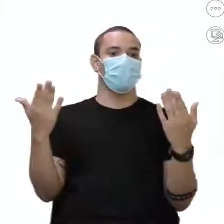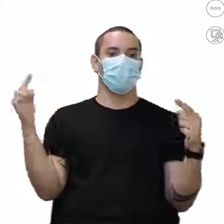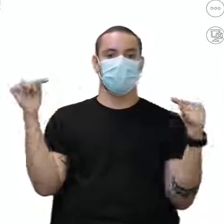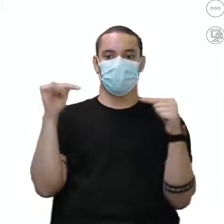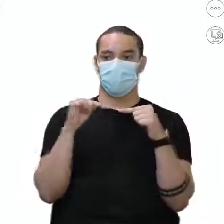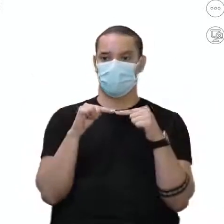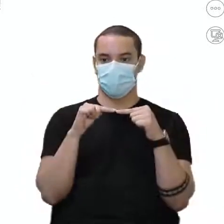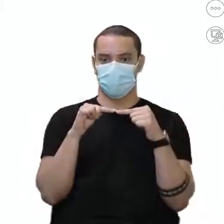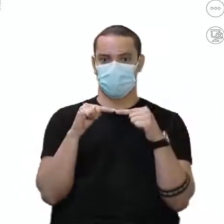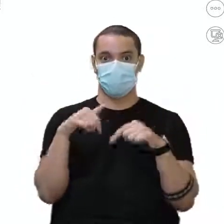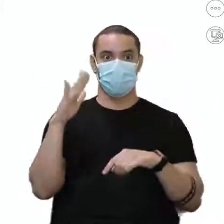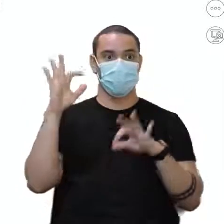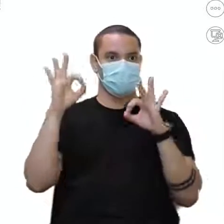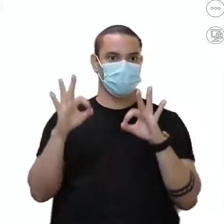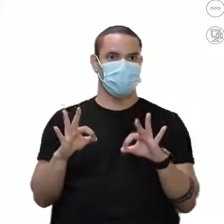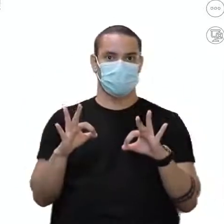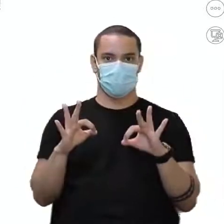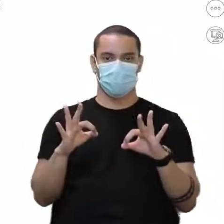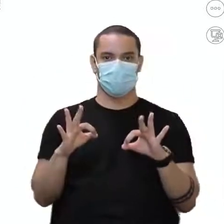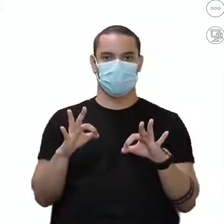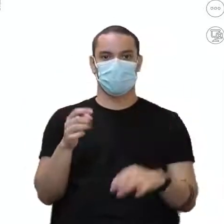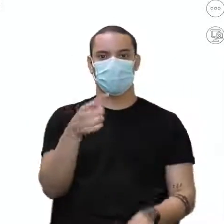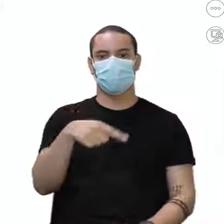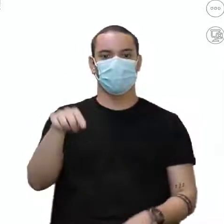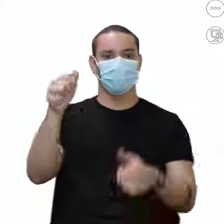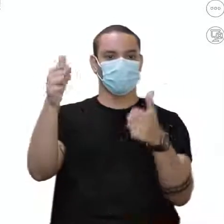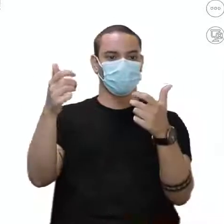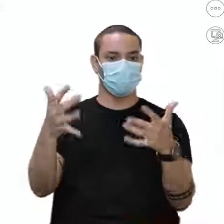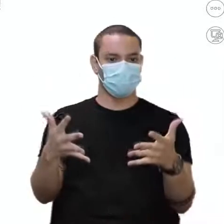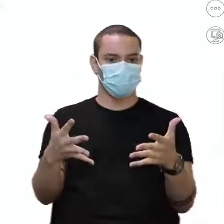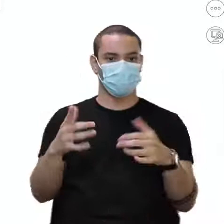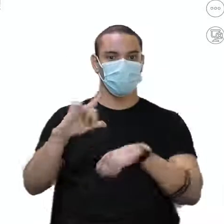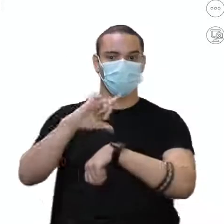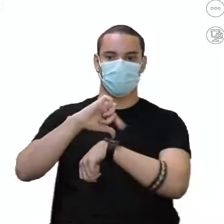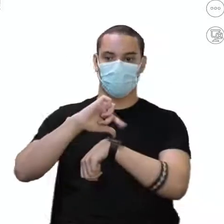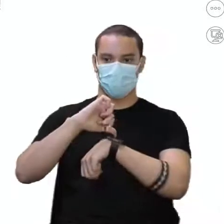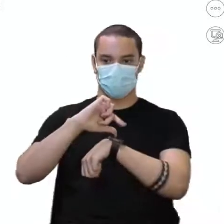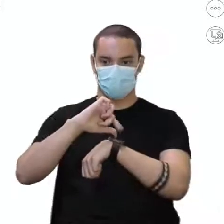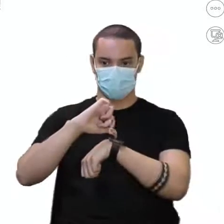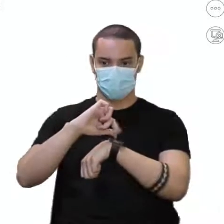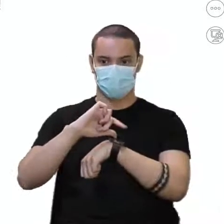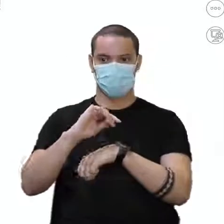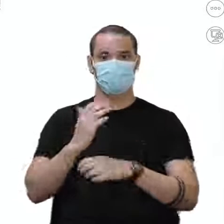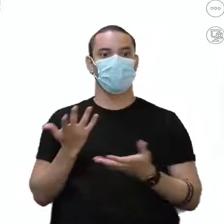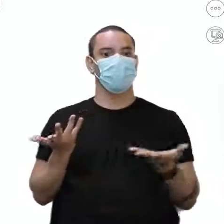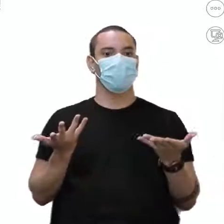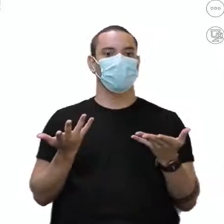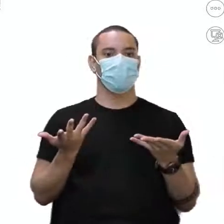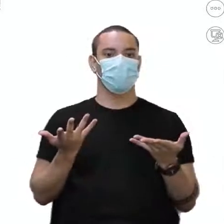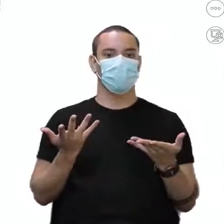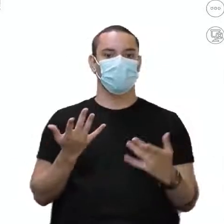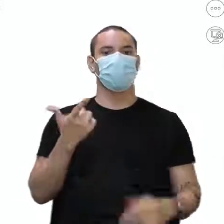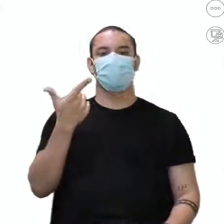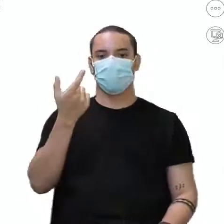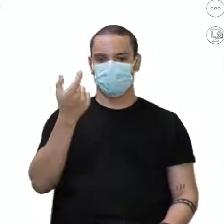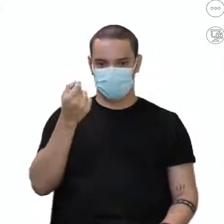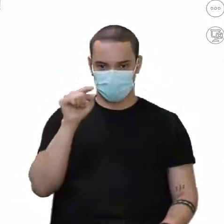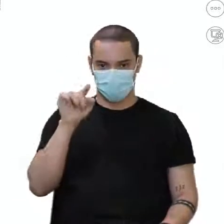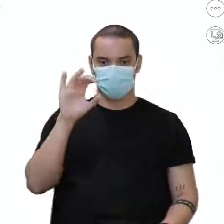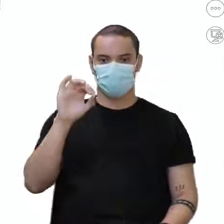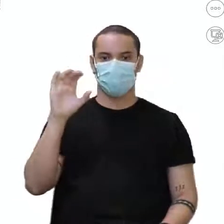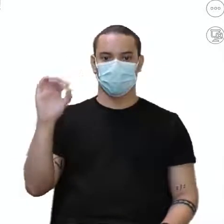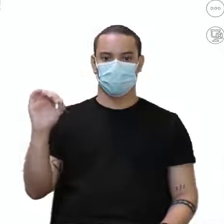parece ser mais correto para você dizer que você está lidando com o horário? É exatamente essa aqui, ó,